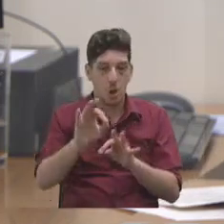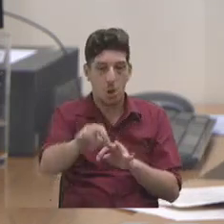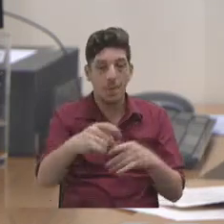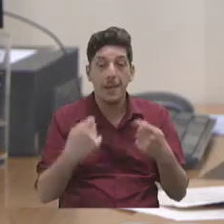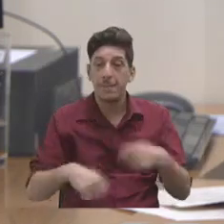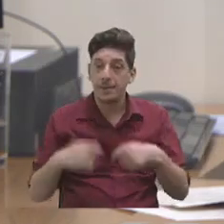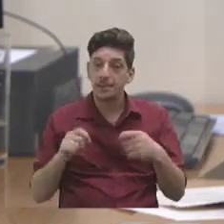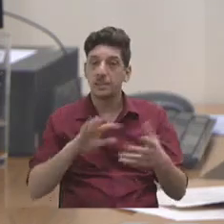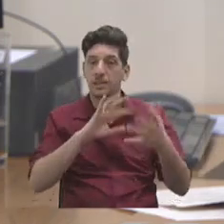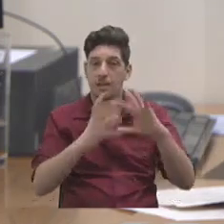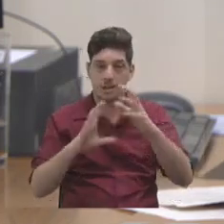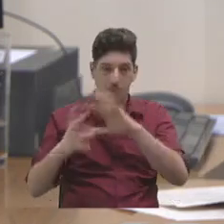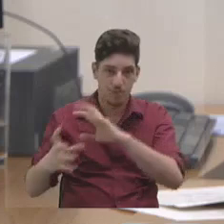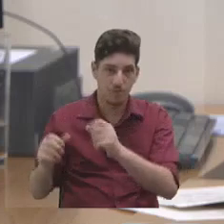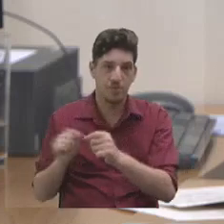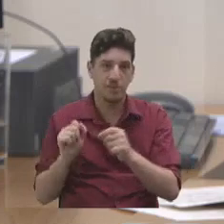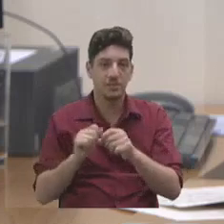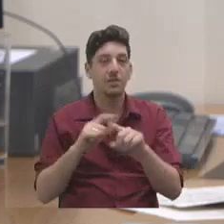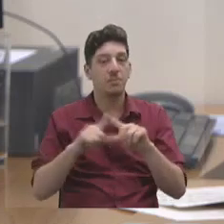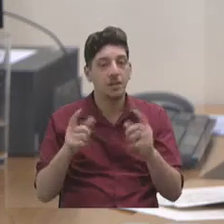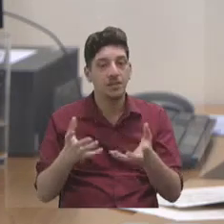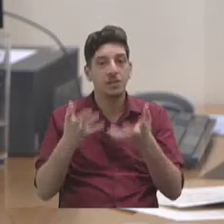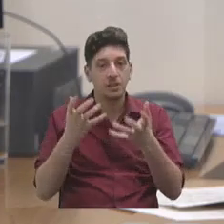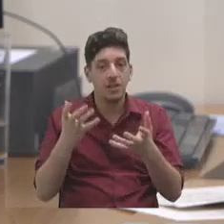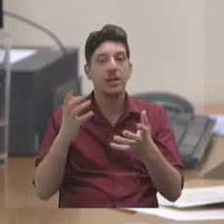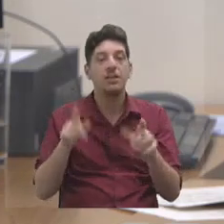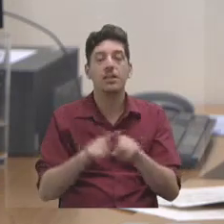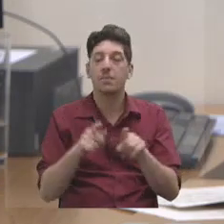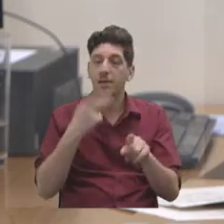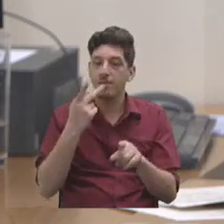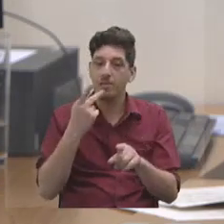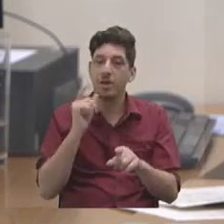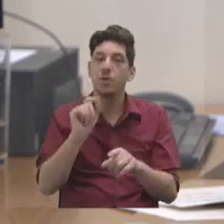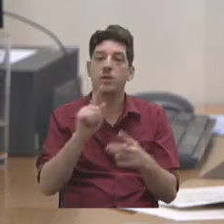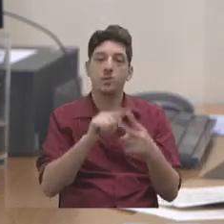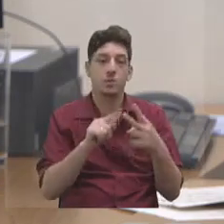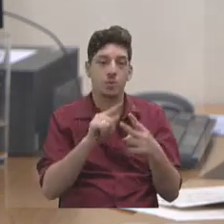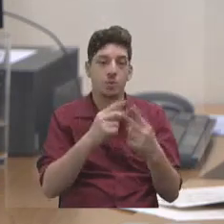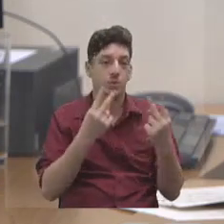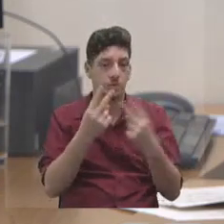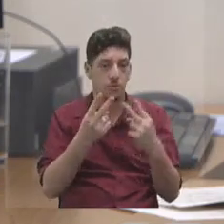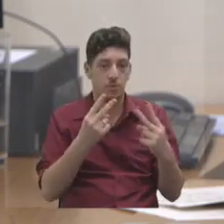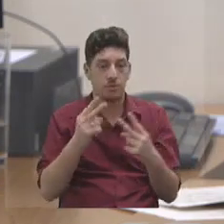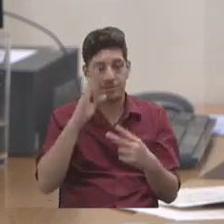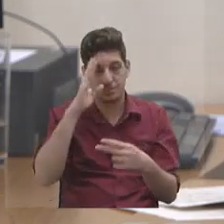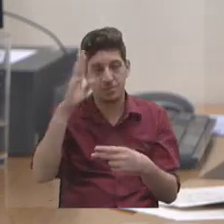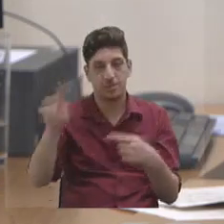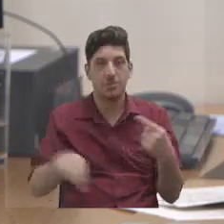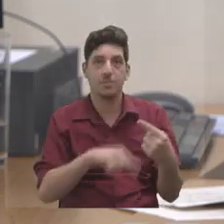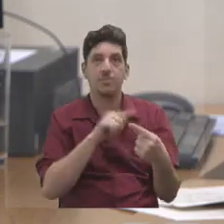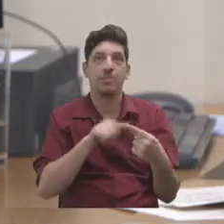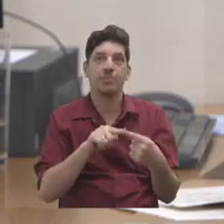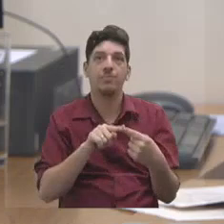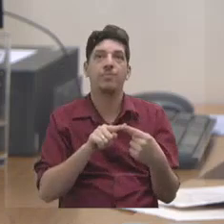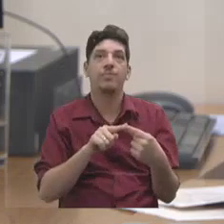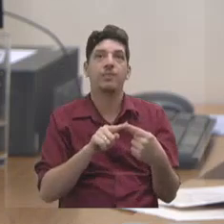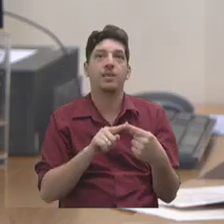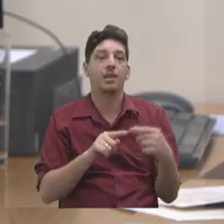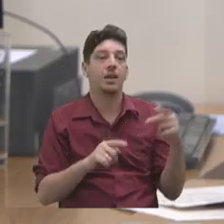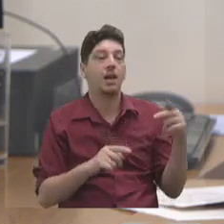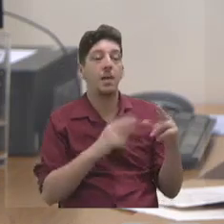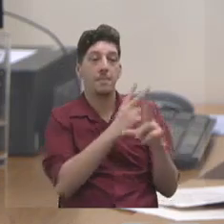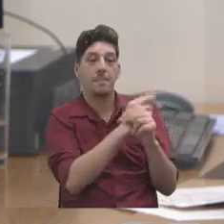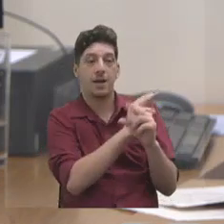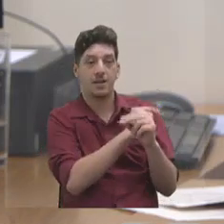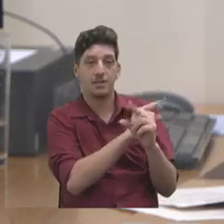uma recuperação mas eu gostaria de salientar duas rodovias aqui em questão uma é que liga Patos de